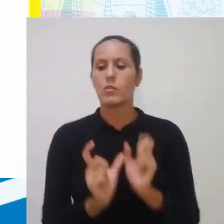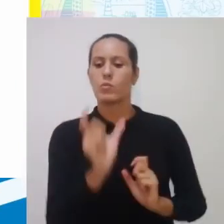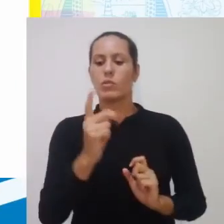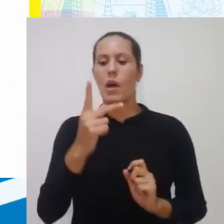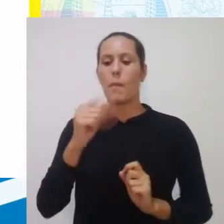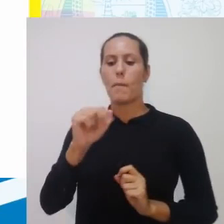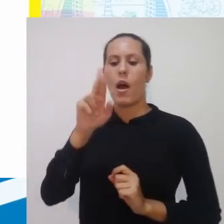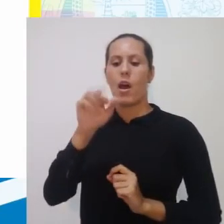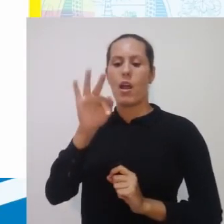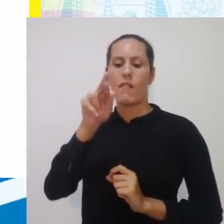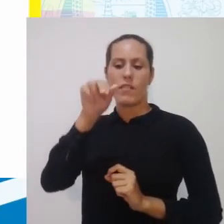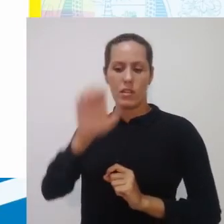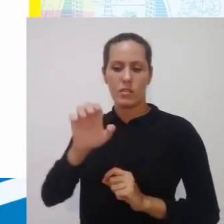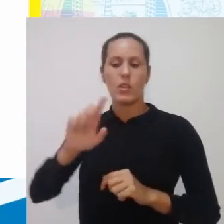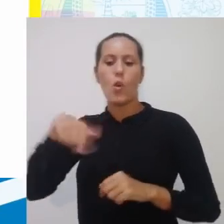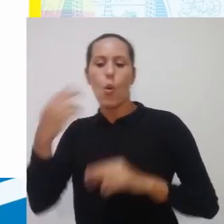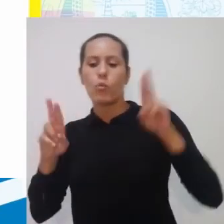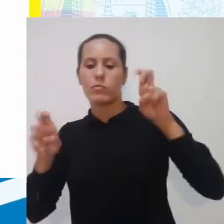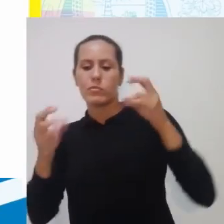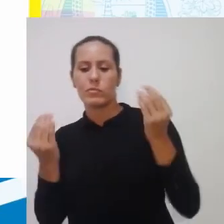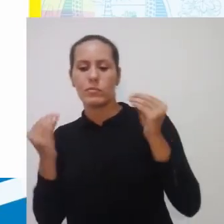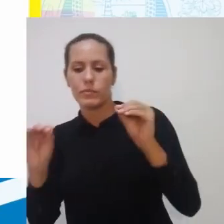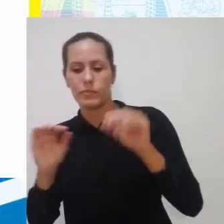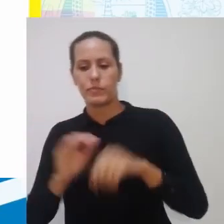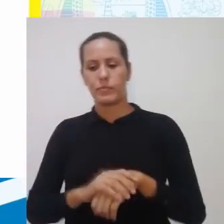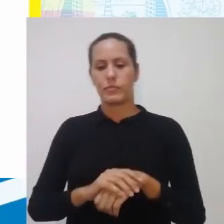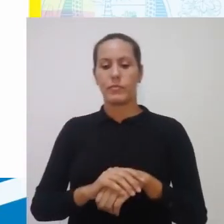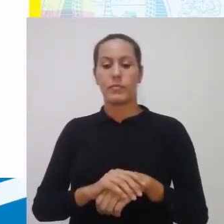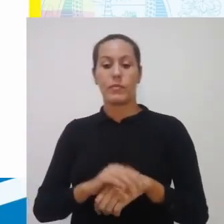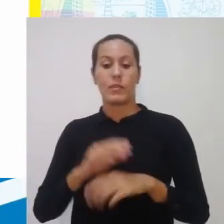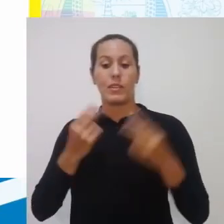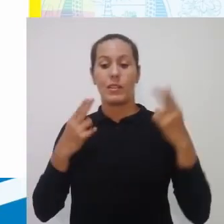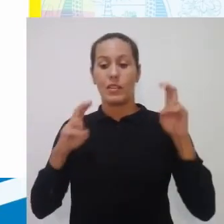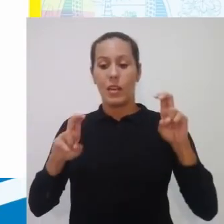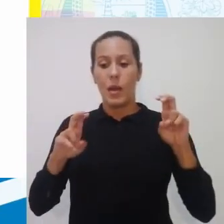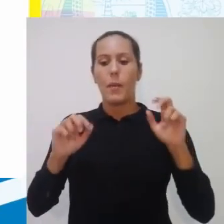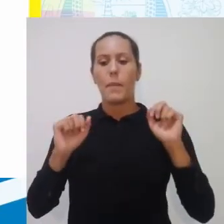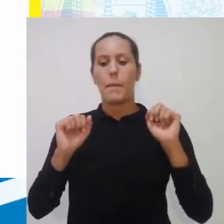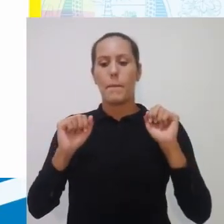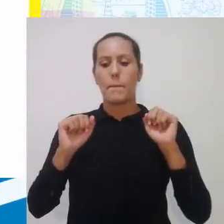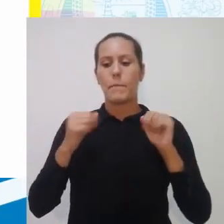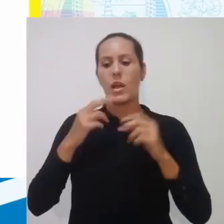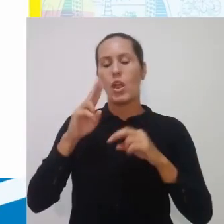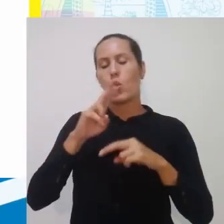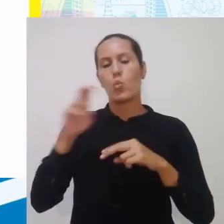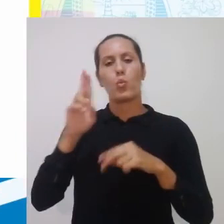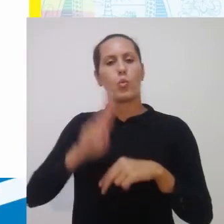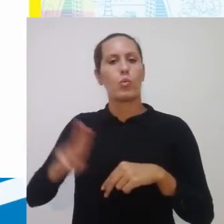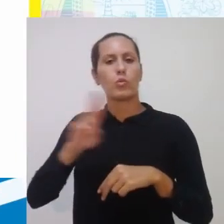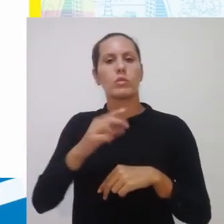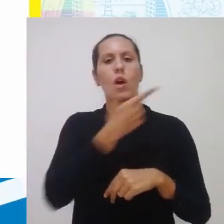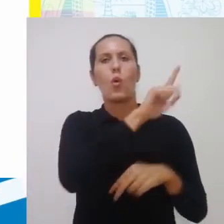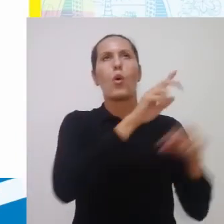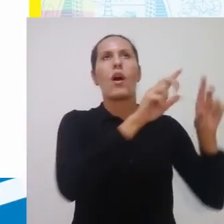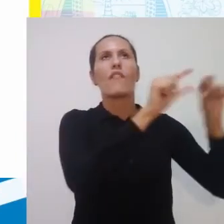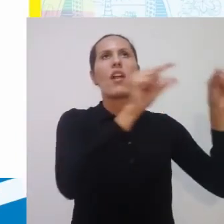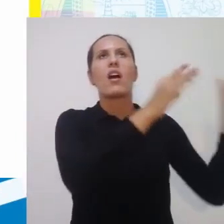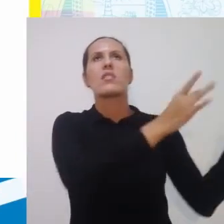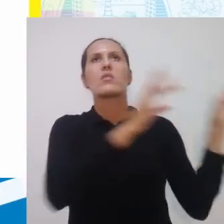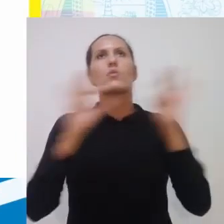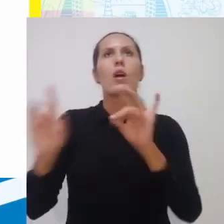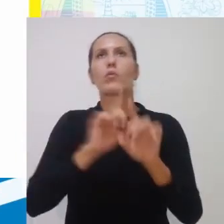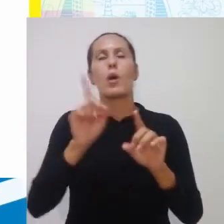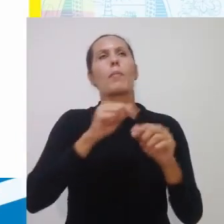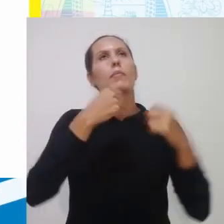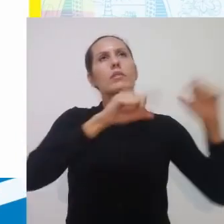ou citações, ou seja, nunca usar as frases tais quais aparecem no texto original,